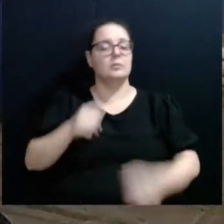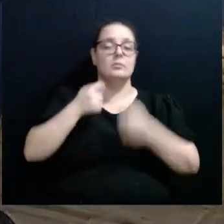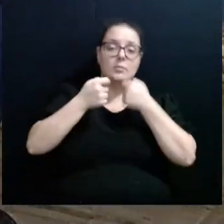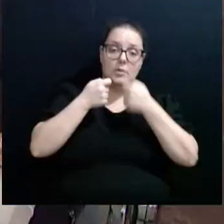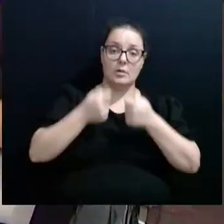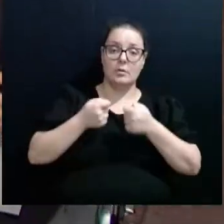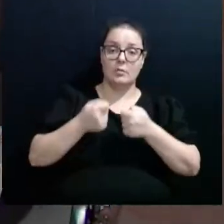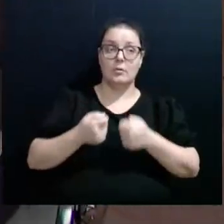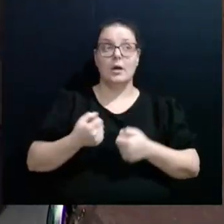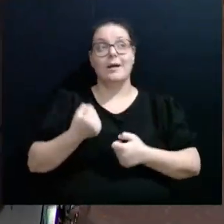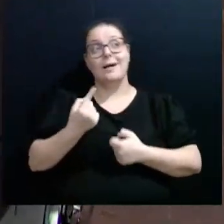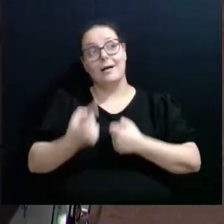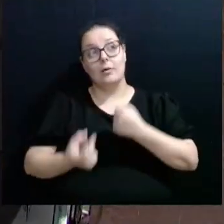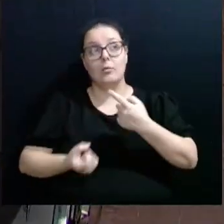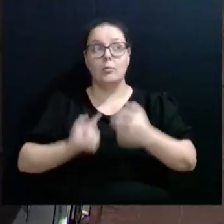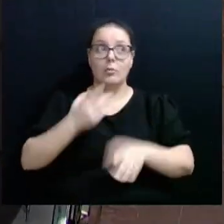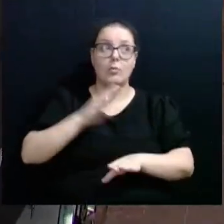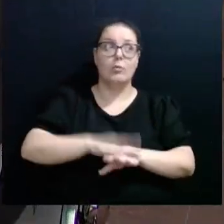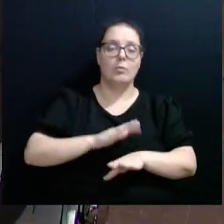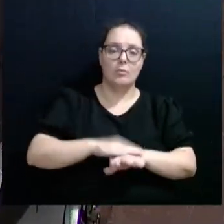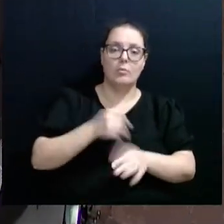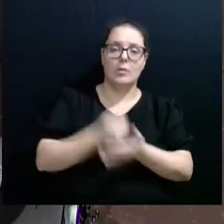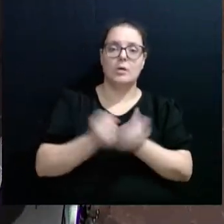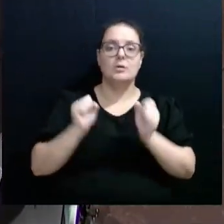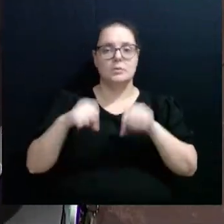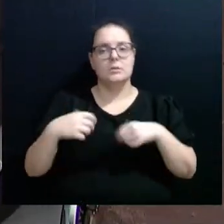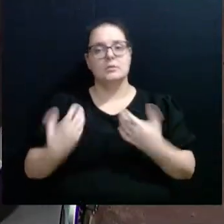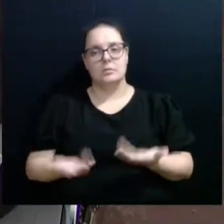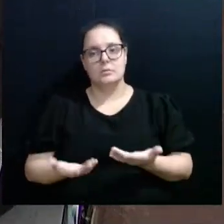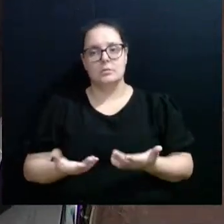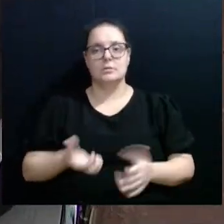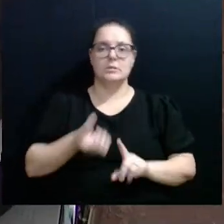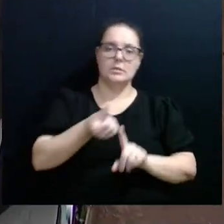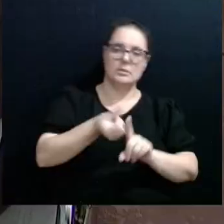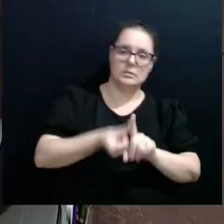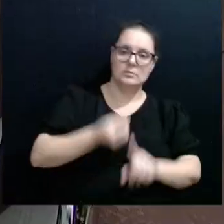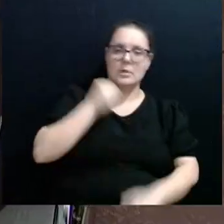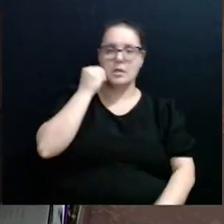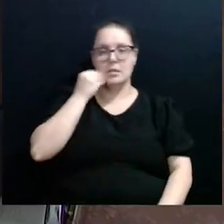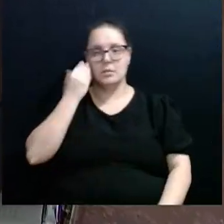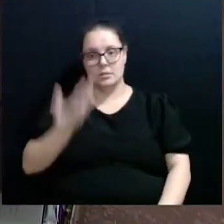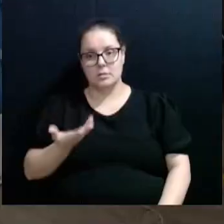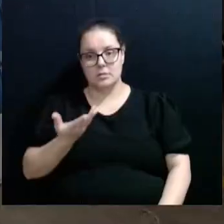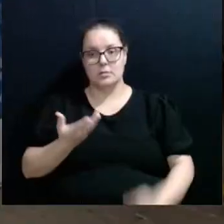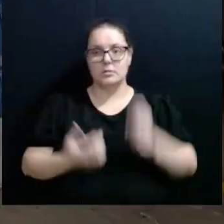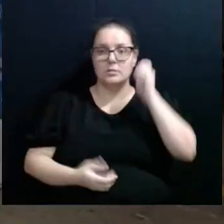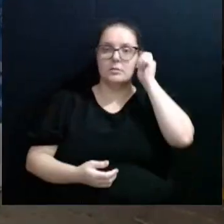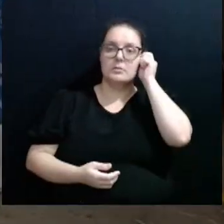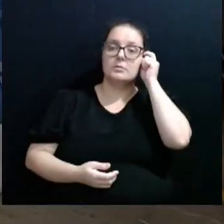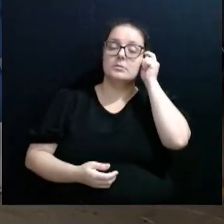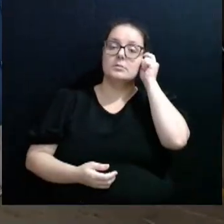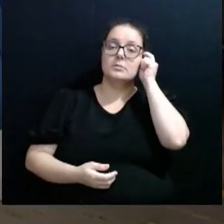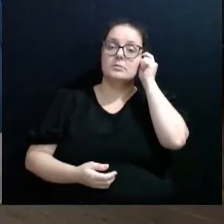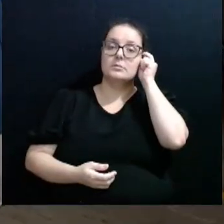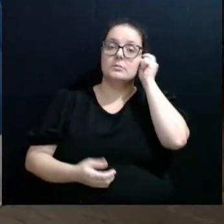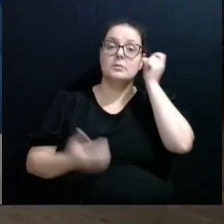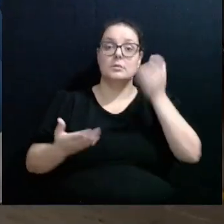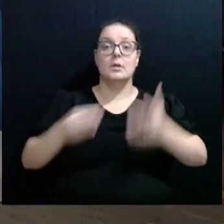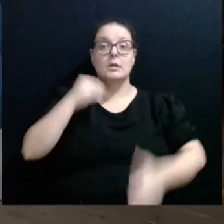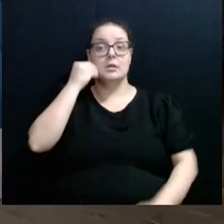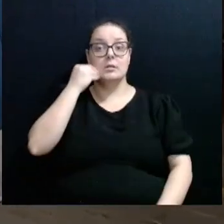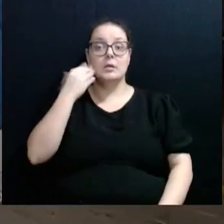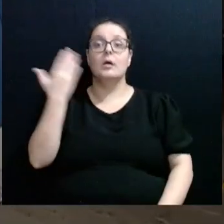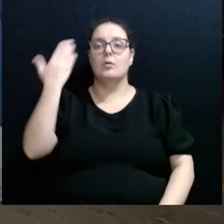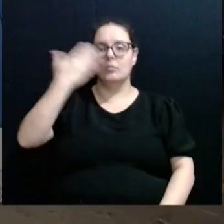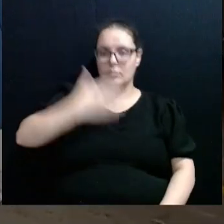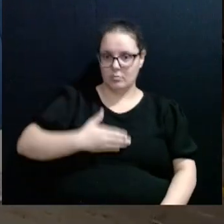Algumas funções exigem, sim, pelo menos 6 meses de experiência, e aí essa experiência é comprovada com a carteira